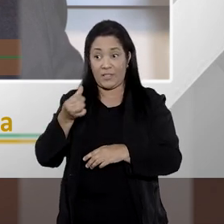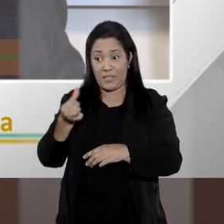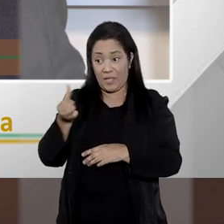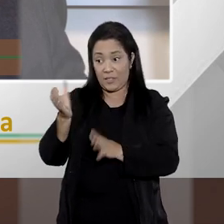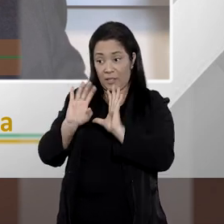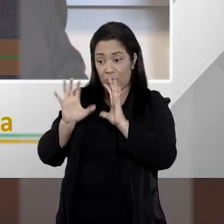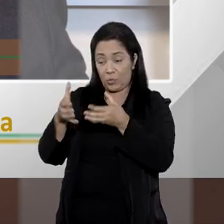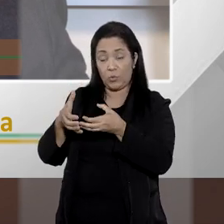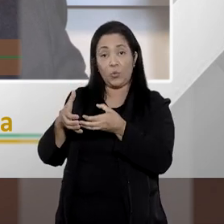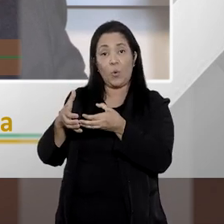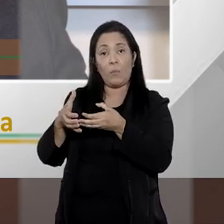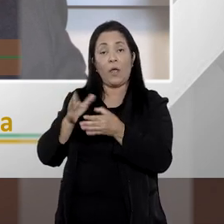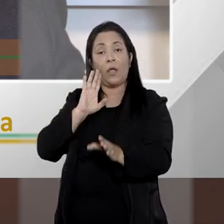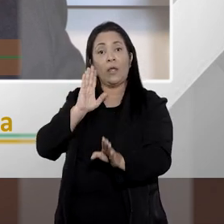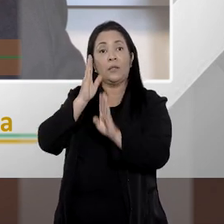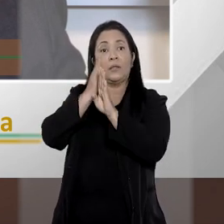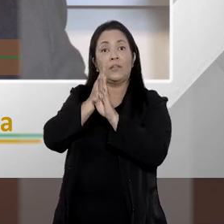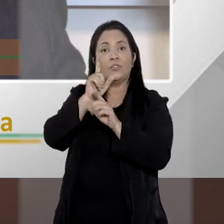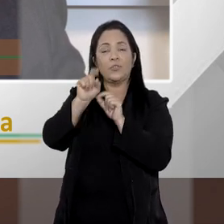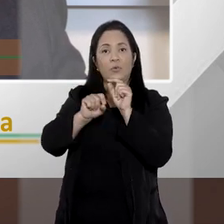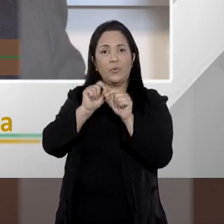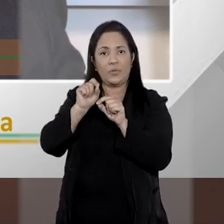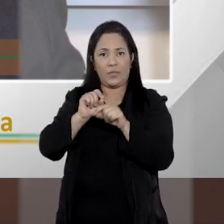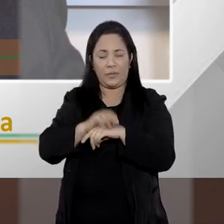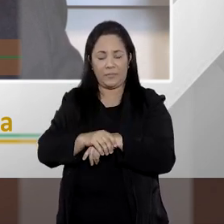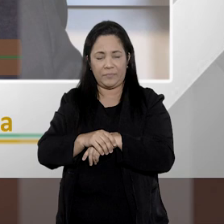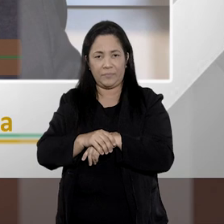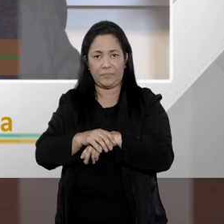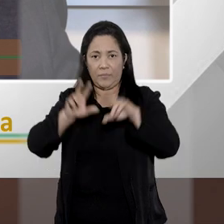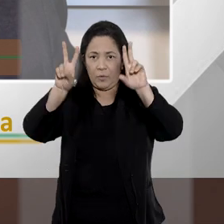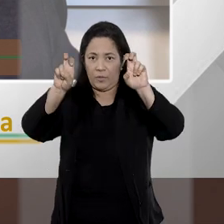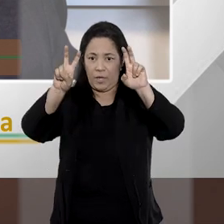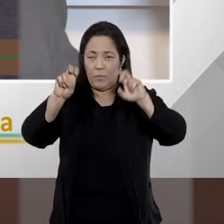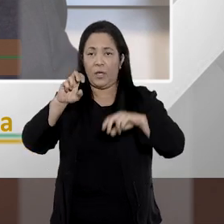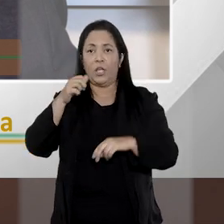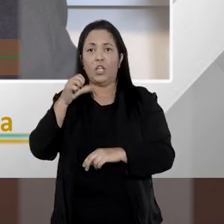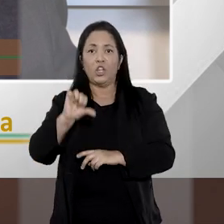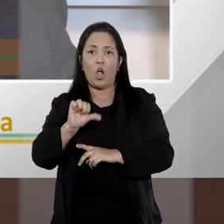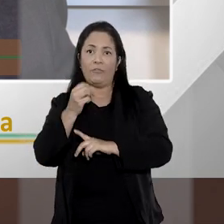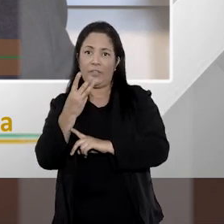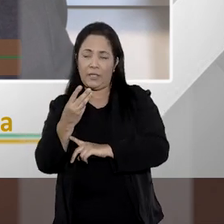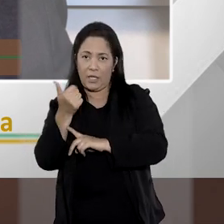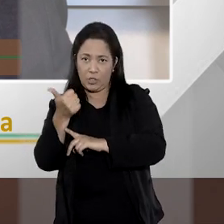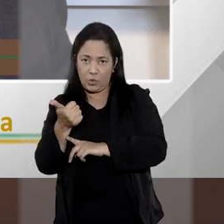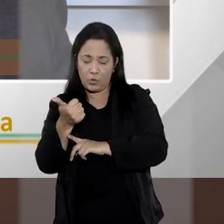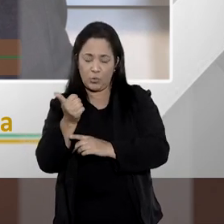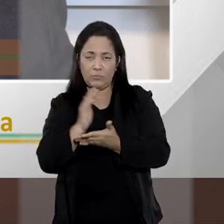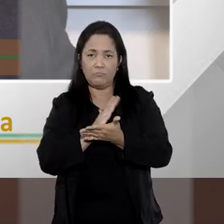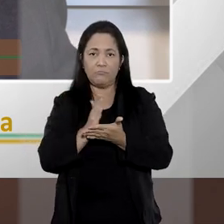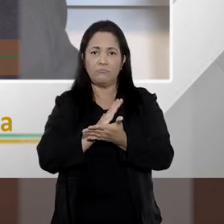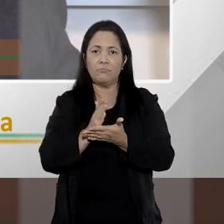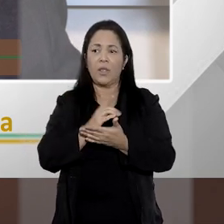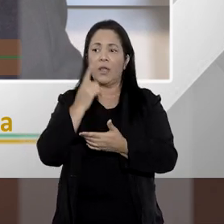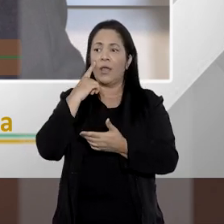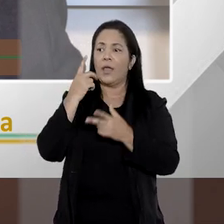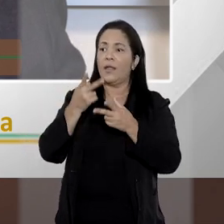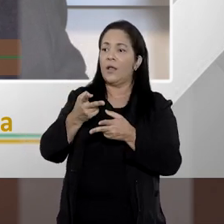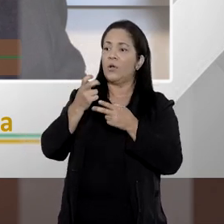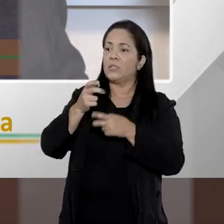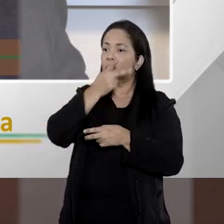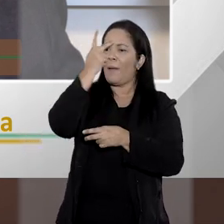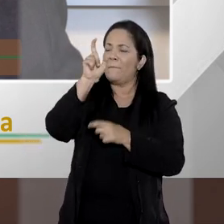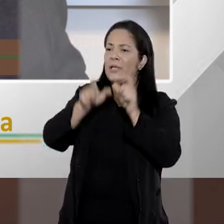problemática, identificou nessa interpretação do tema 931 uma punição da pobreza